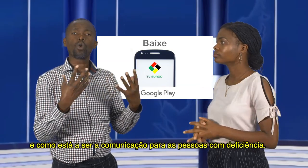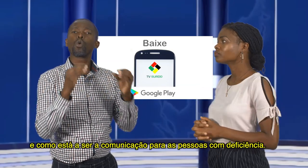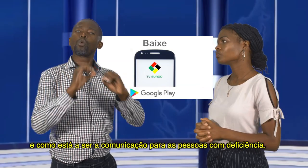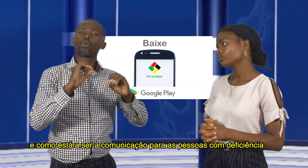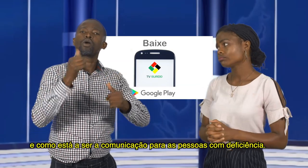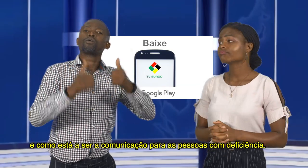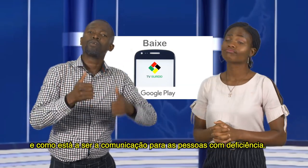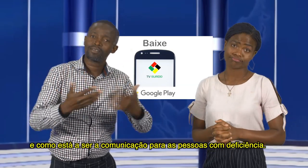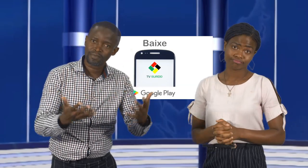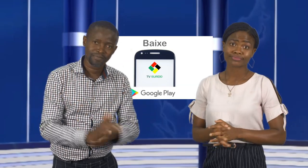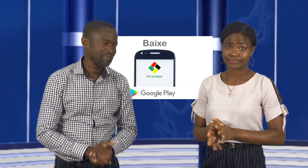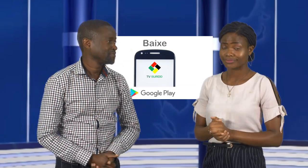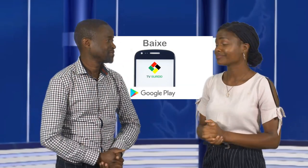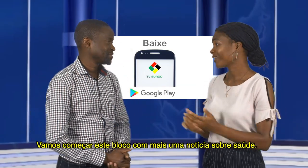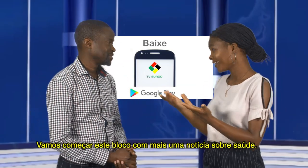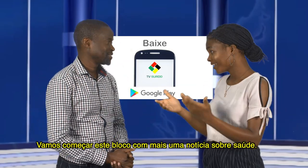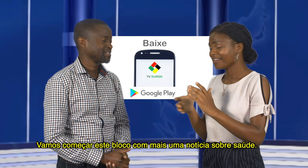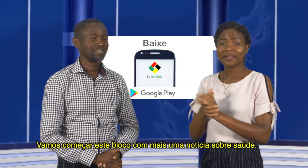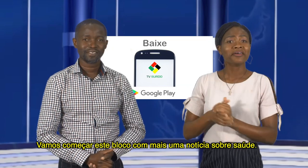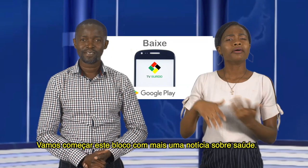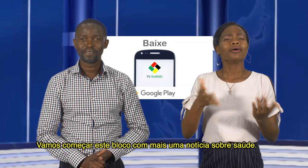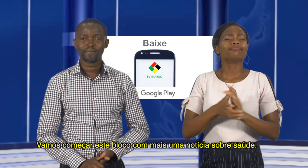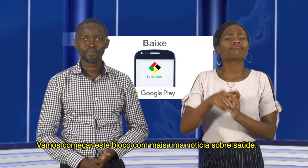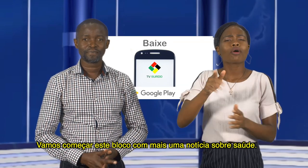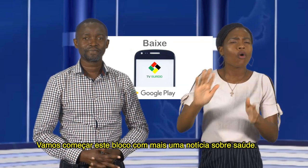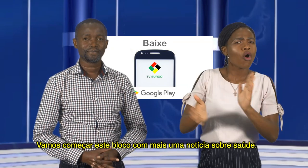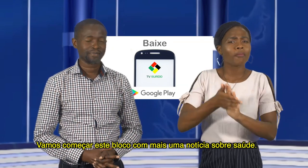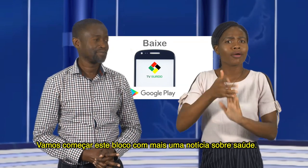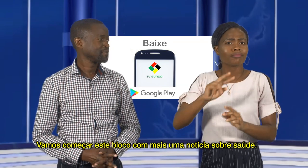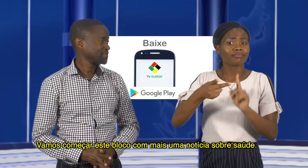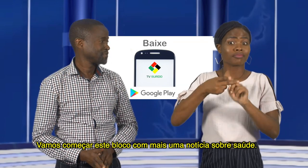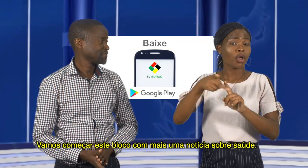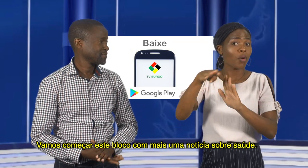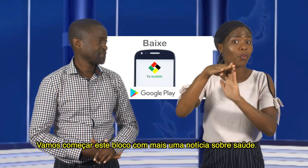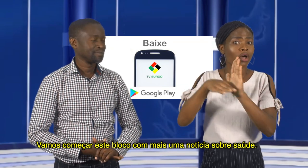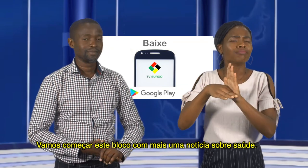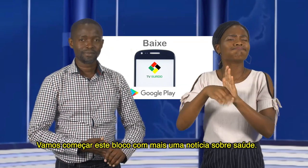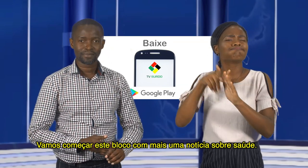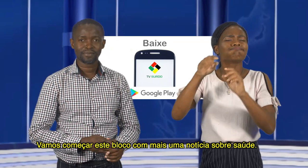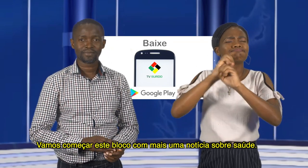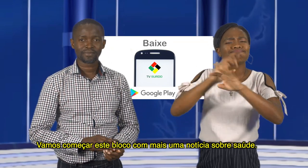pessoas com deficiência. Vamos começar este bloco com mais uma notícia sobre saúde.